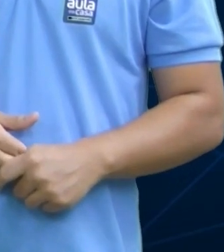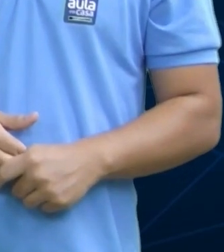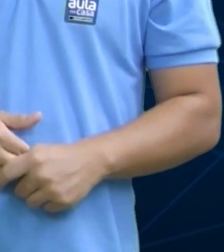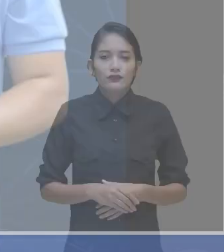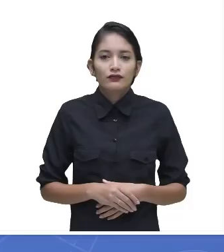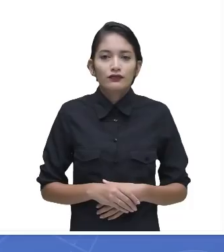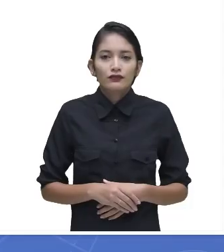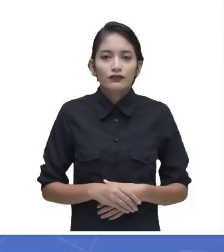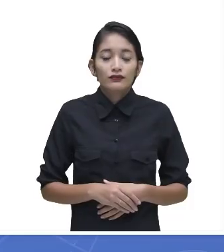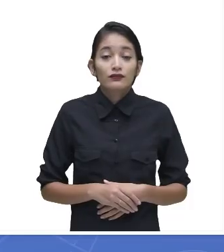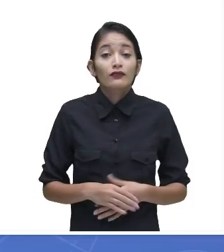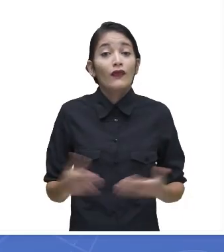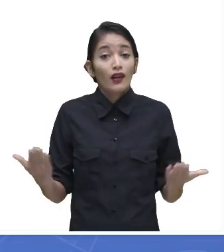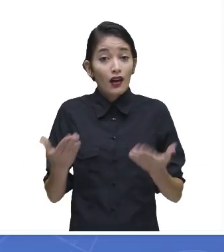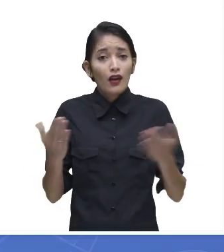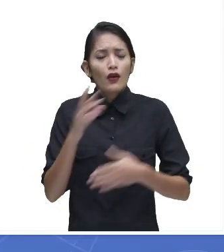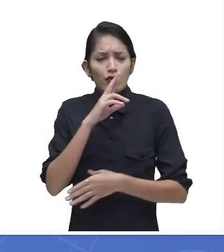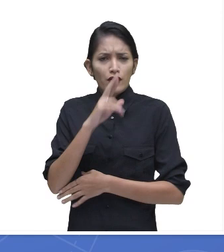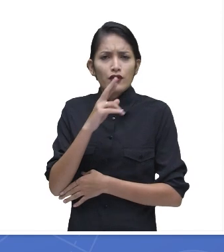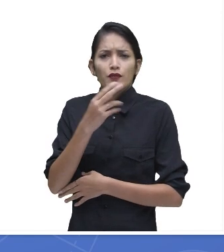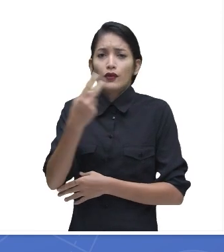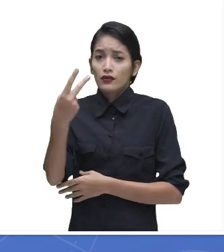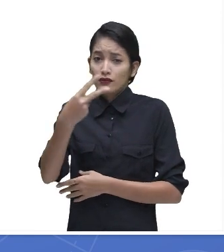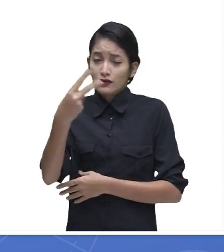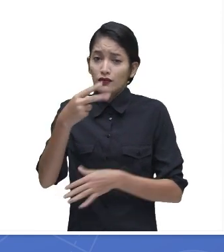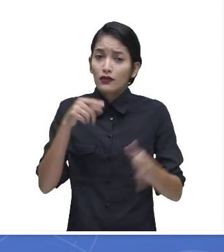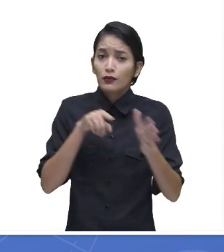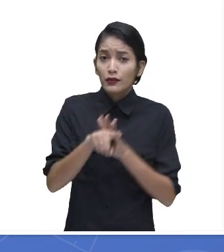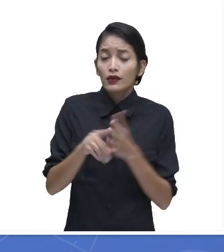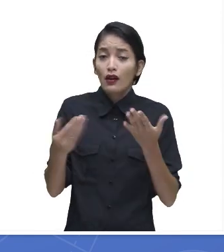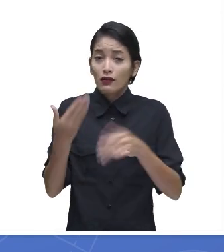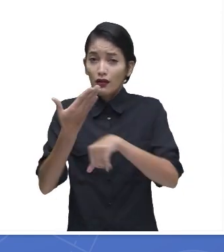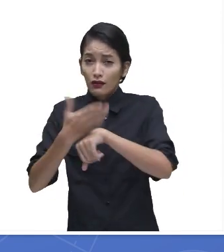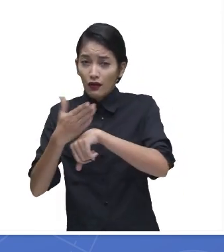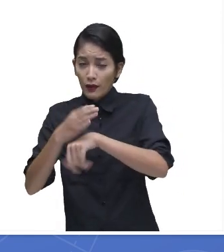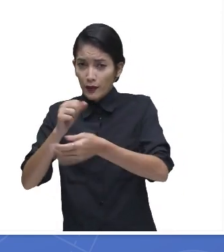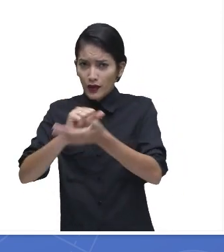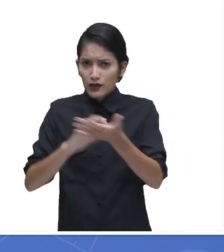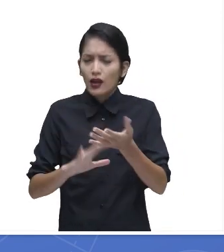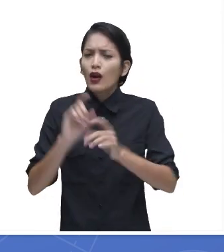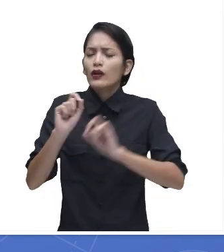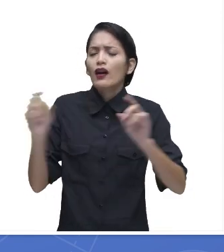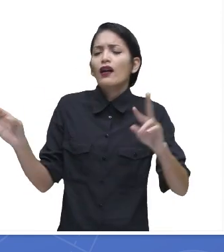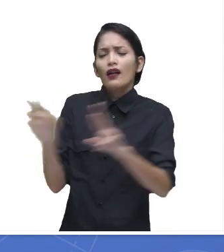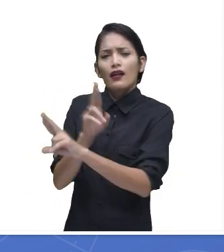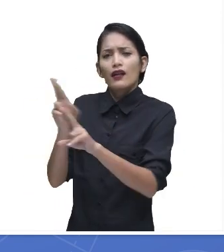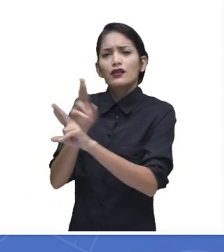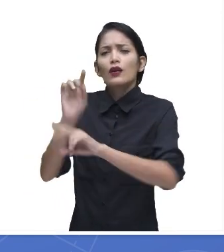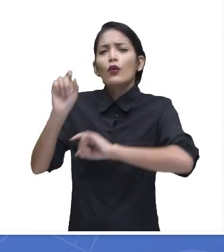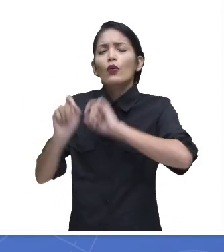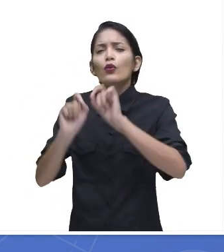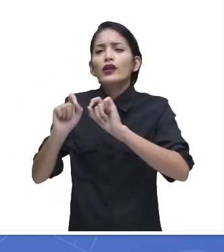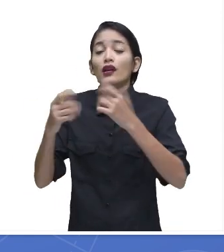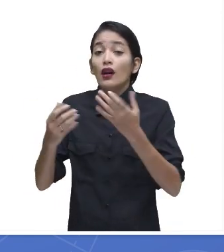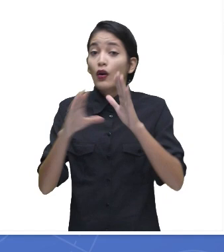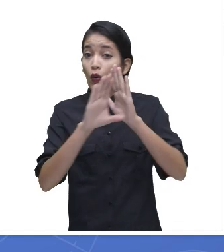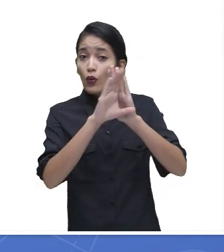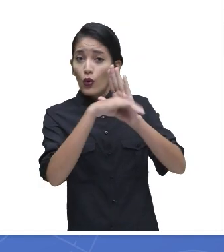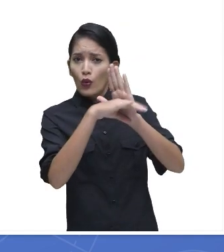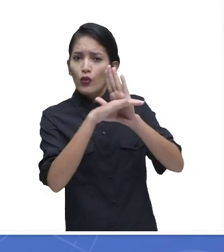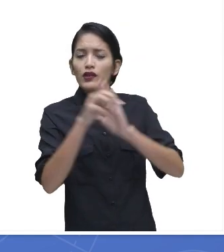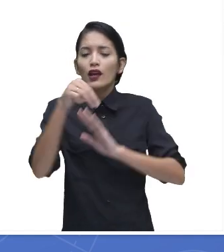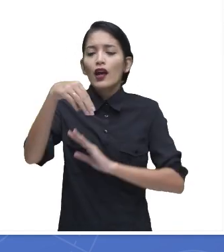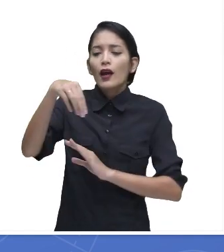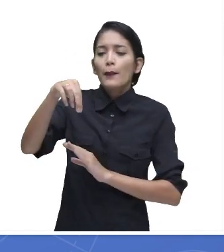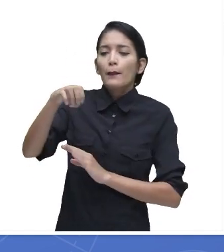Retornamos. Vamos agora para a resposta da segunda questão do nosso praticando de hoje. Era para fazer uma relação com o conceito de metropolização,